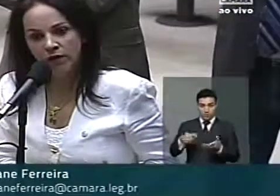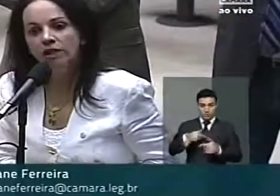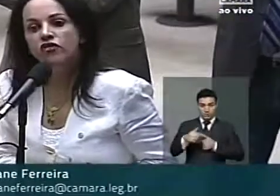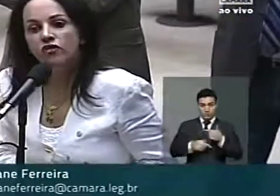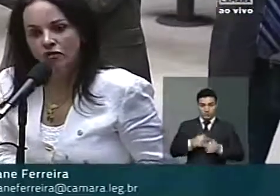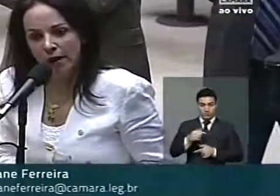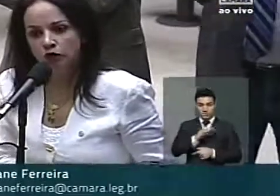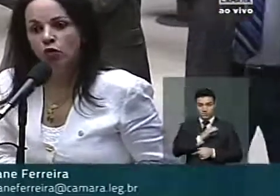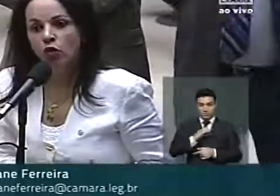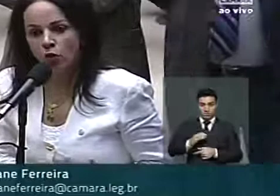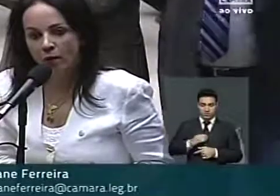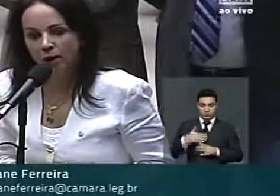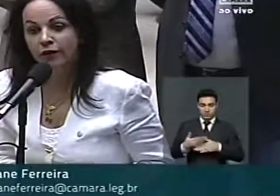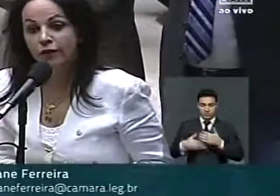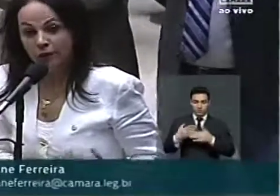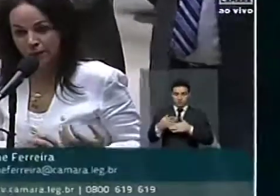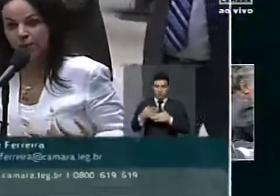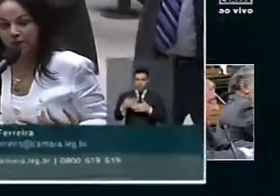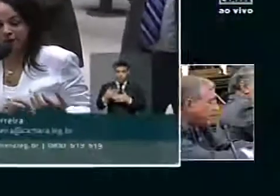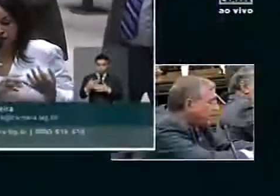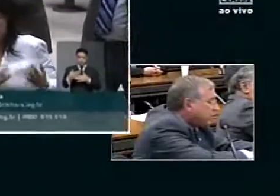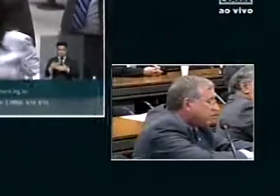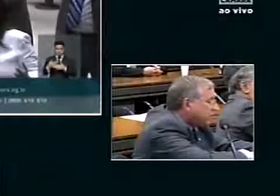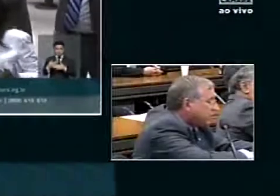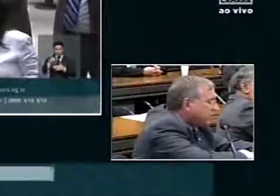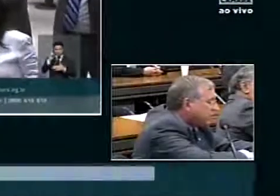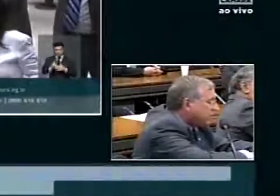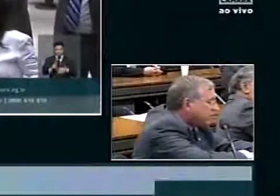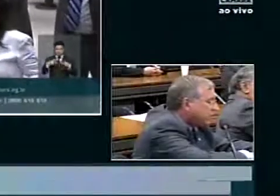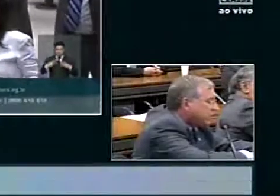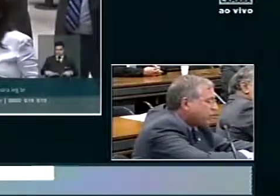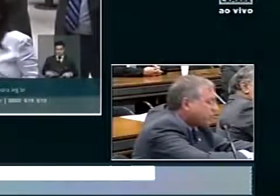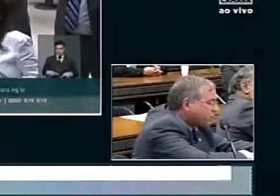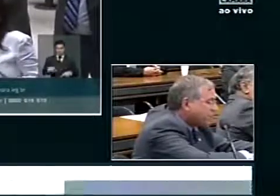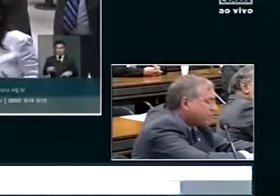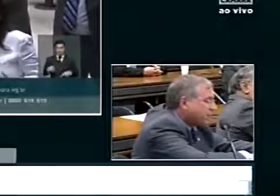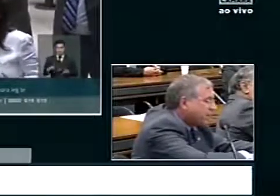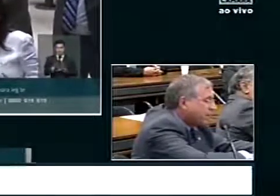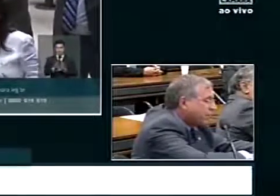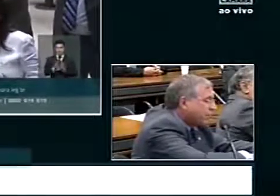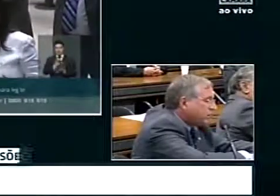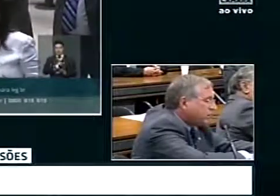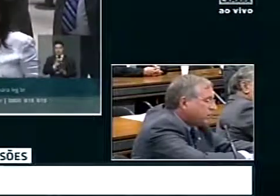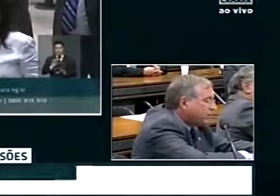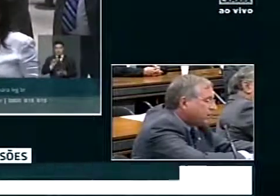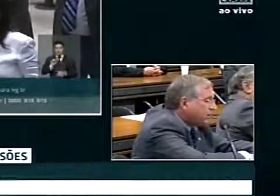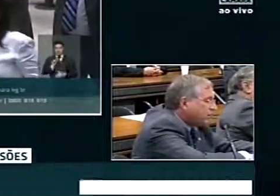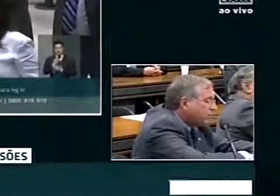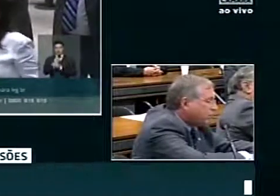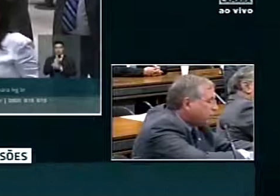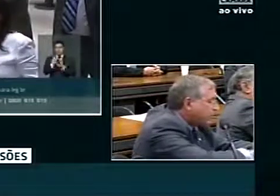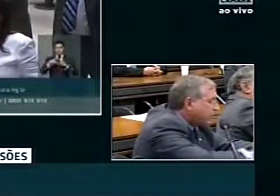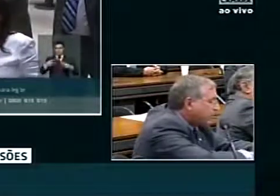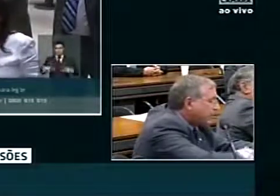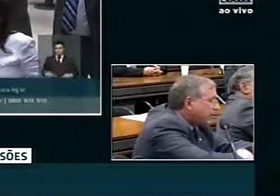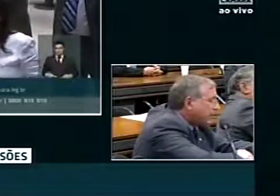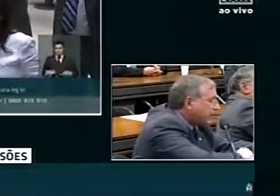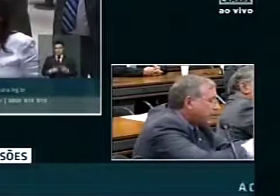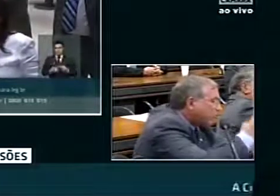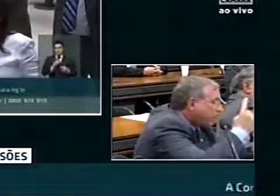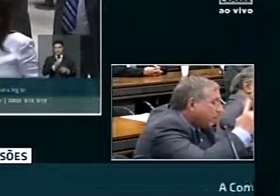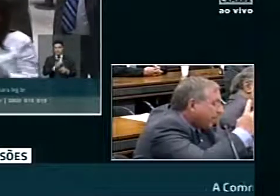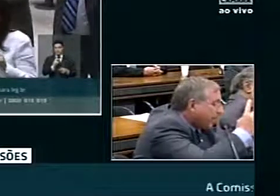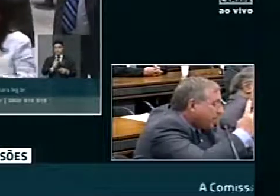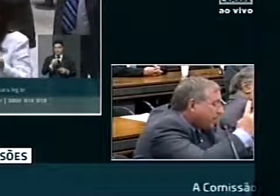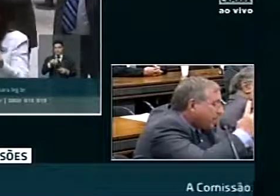Comissão de Desenvolvimento Humano, de Direitos Humanos, na Comissão de Segurança Pública, na